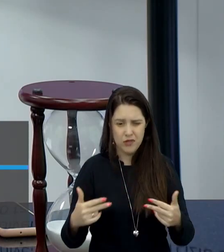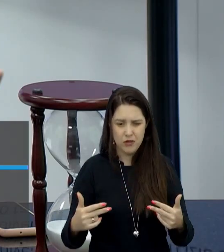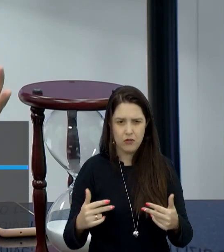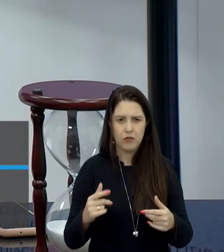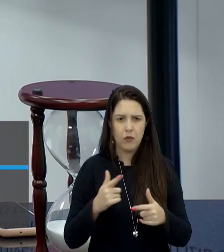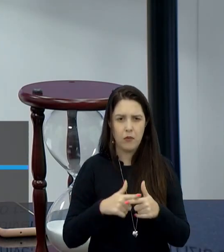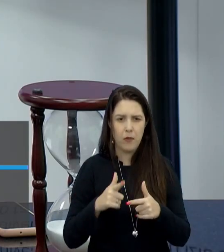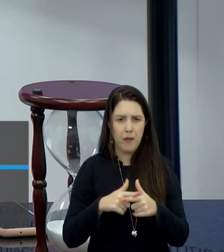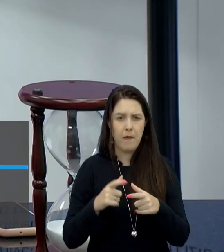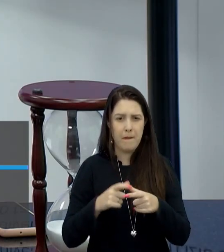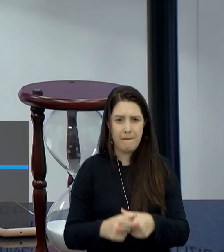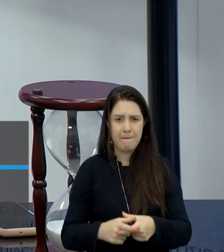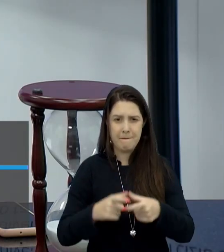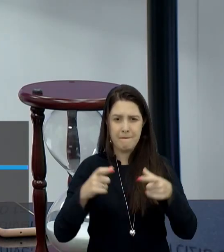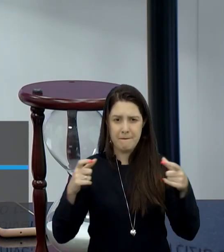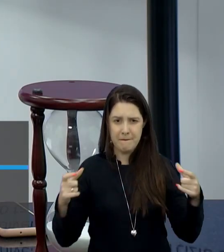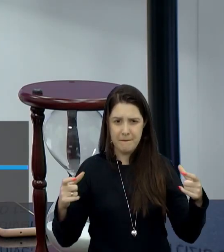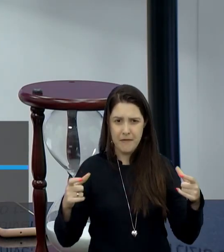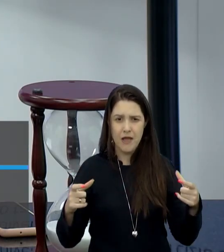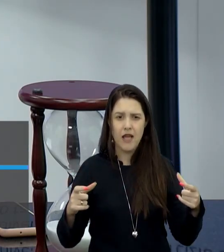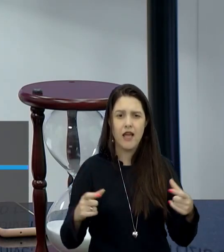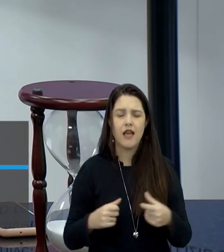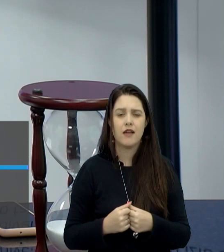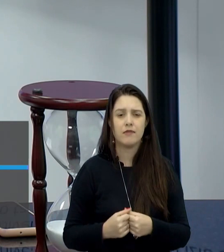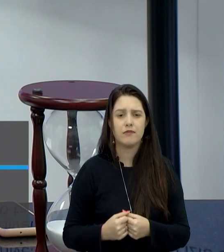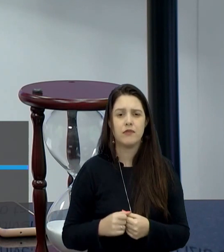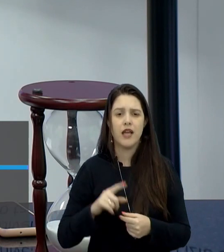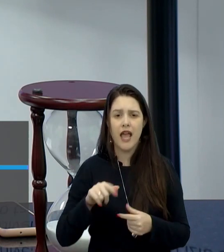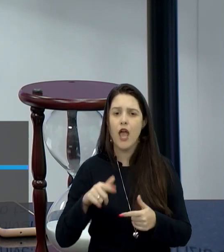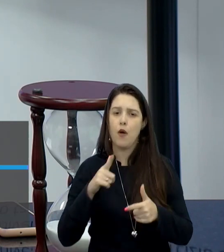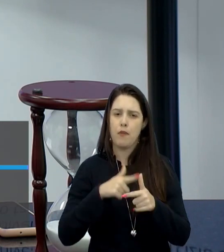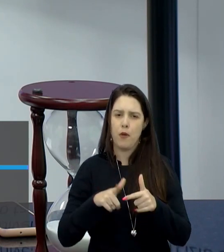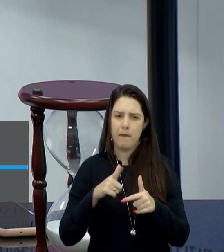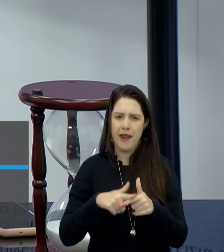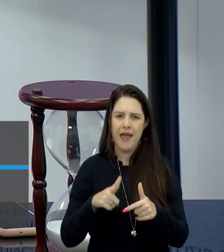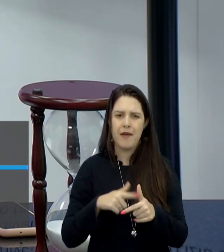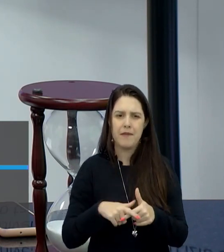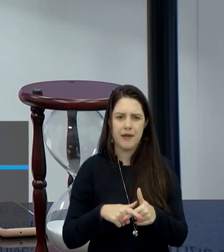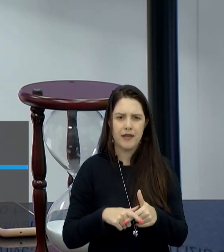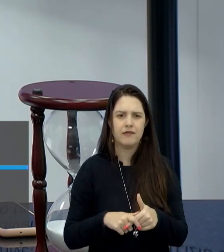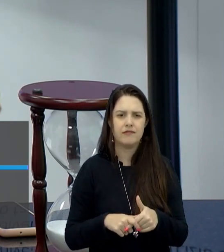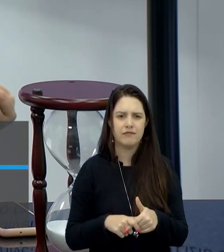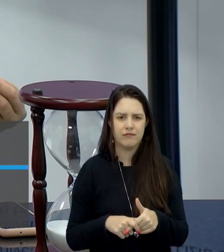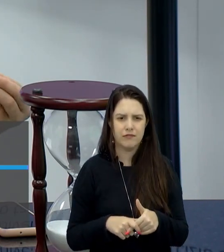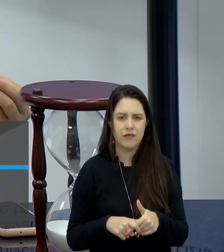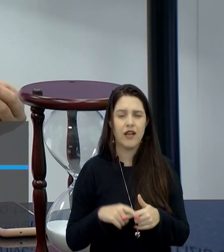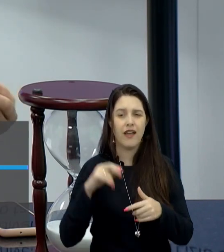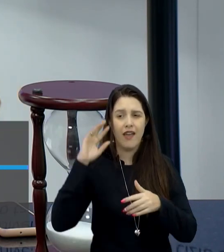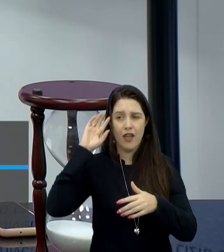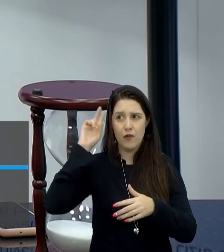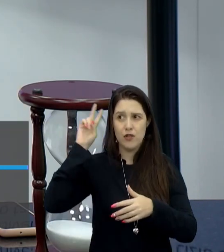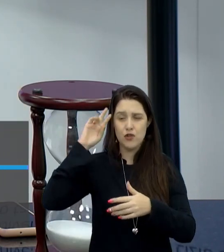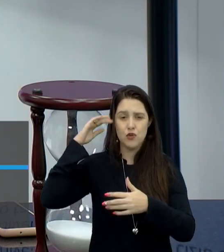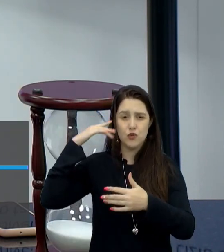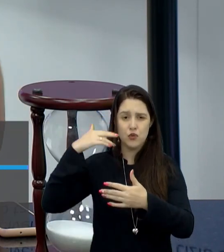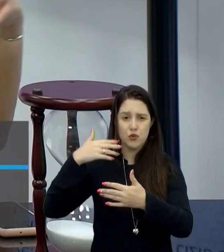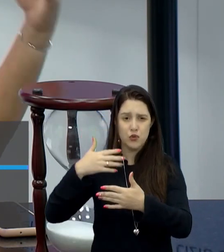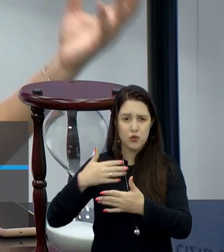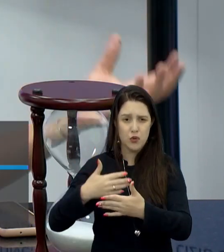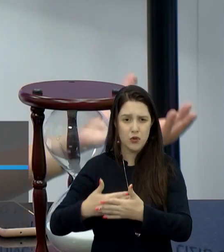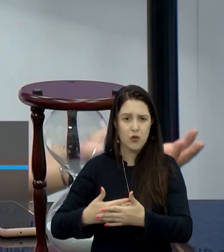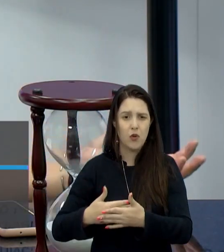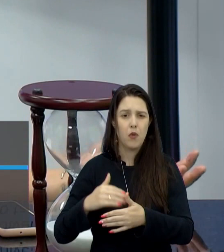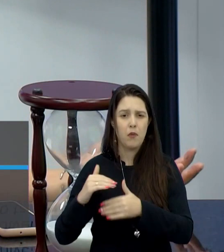problema muito maior, a gente só pegou uma pontinha, é um problema que é uma permanência histórica, né, de um